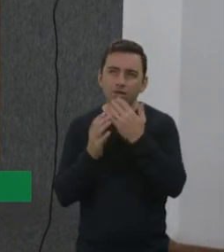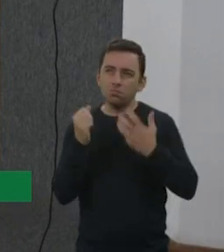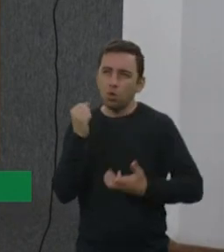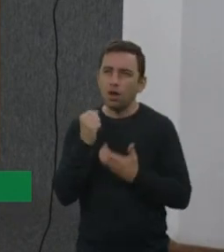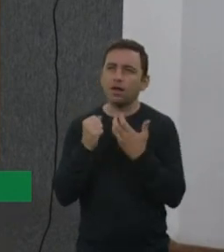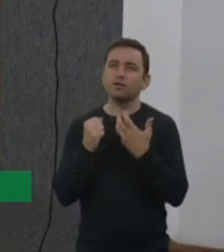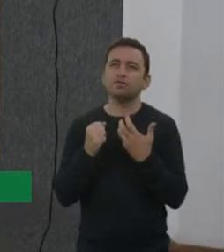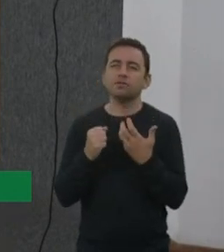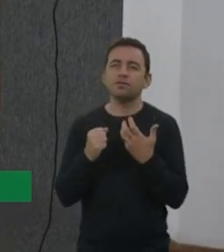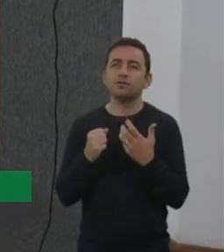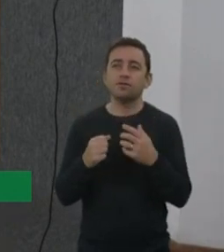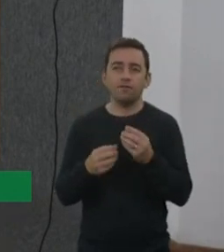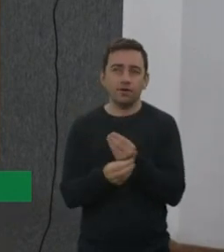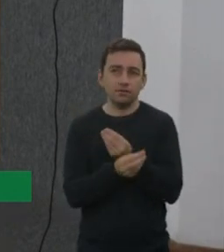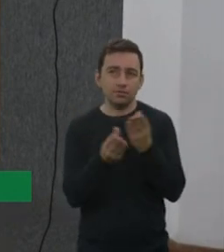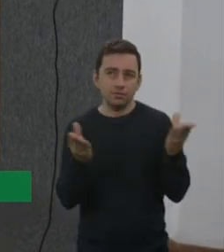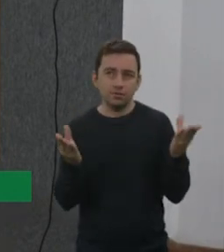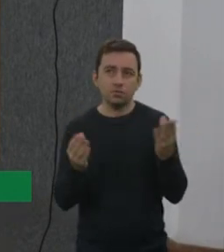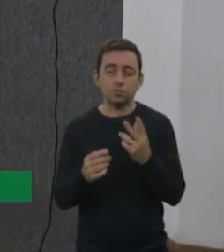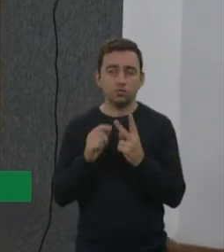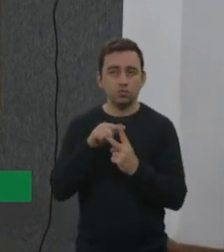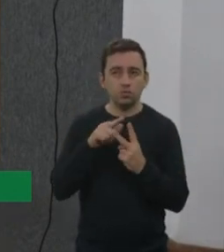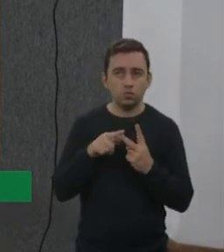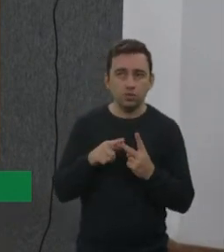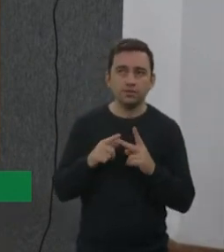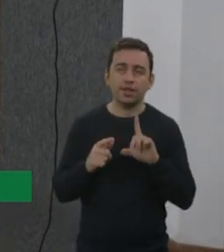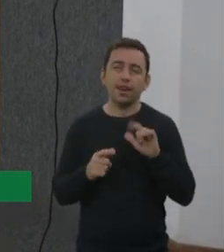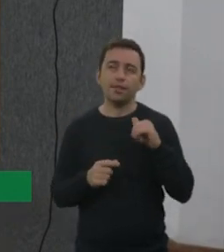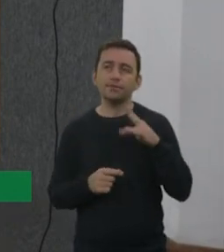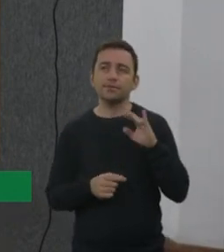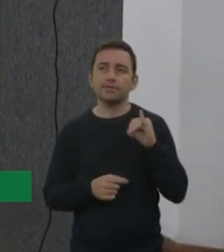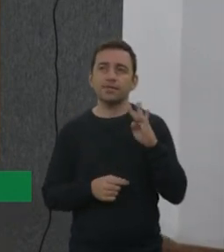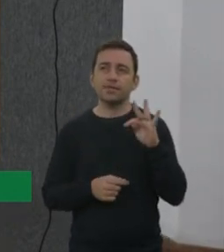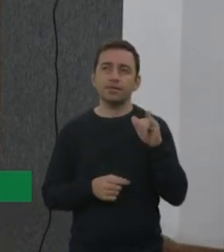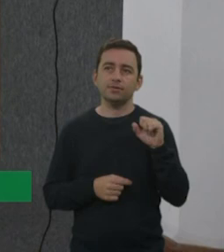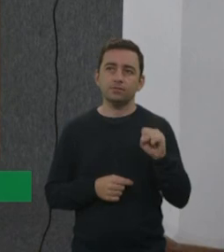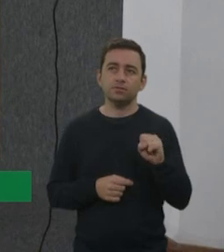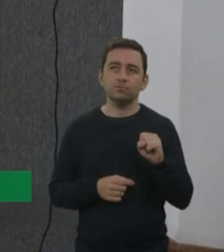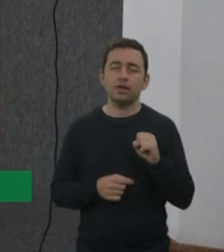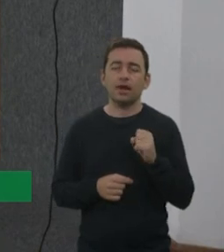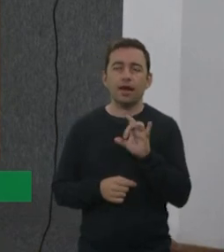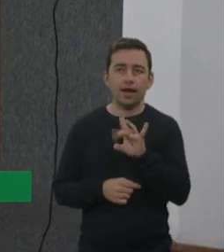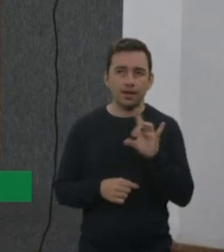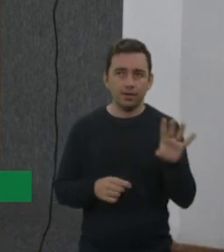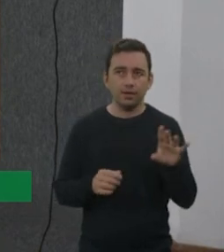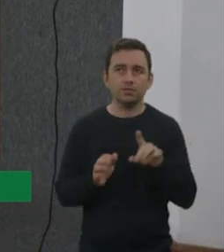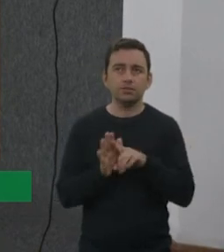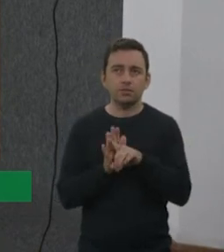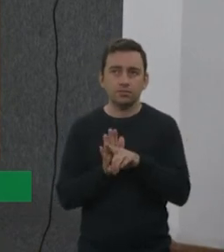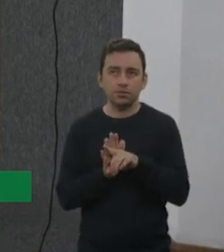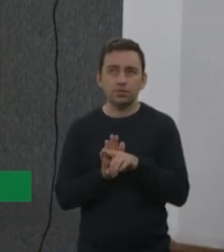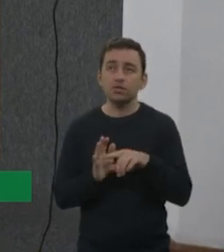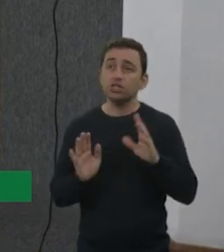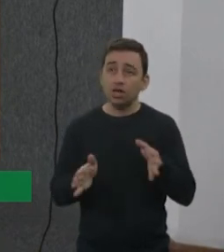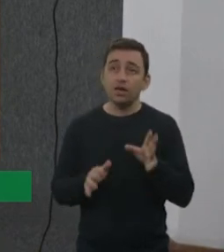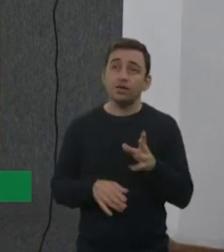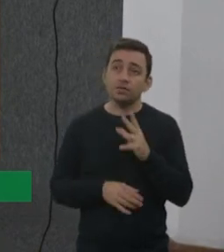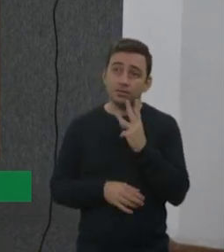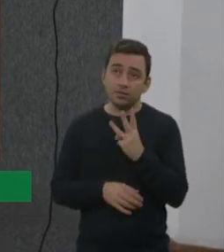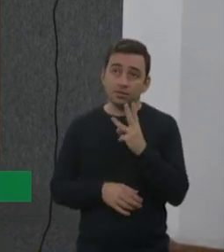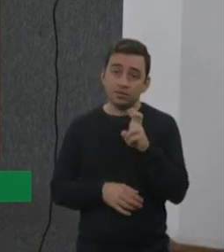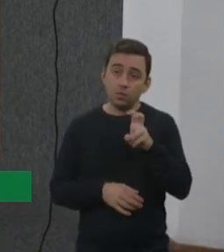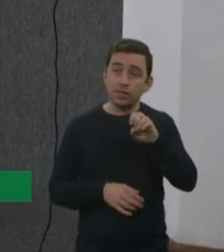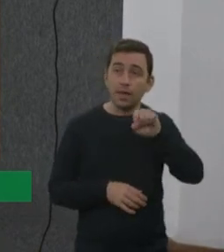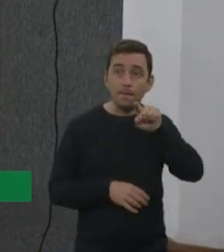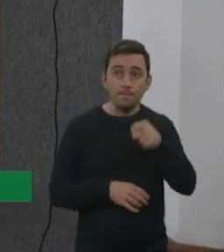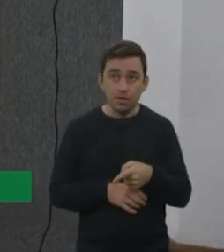distribuída duas lancetas por exame. Acho que isso é uma vitória, desde que eu entrei lá. Então, já foi comprado mais de 350 mil